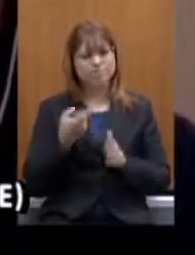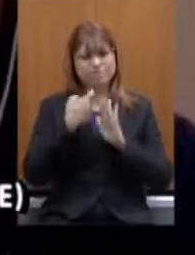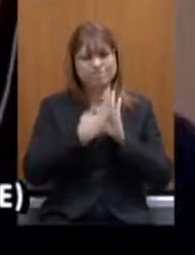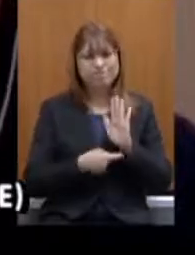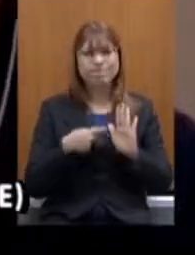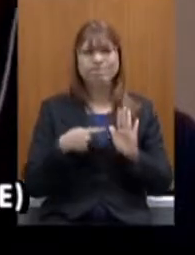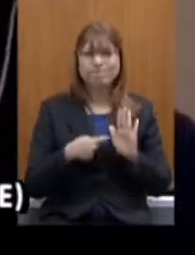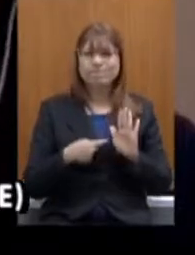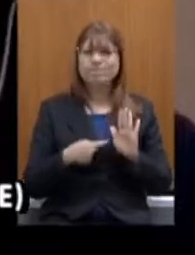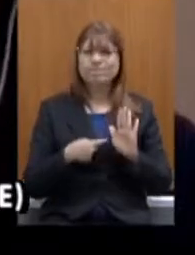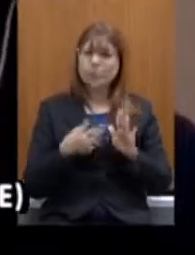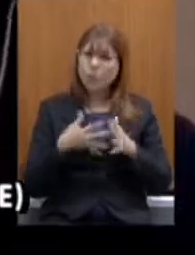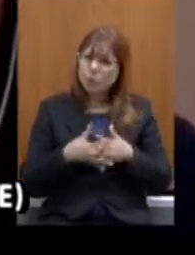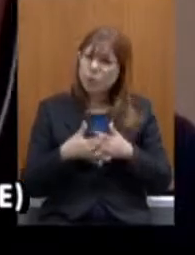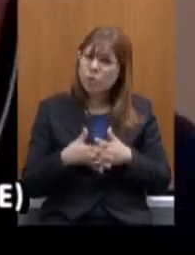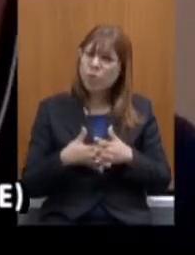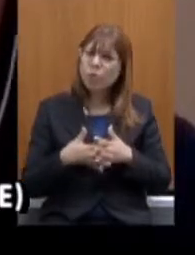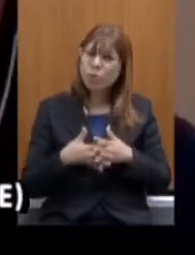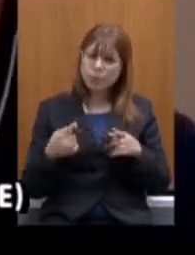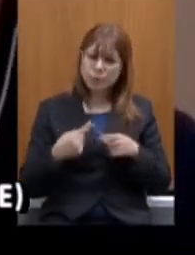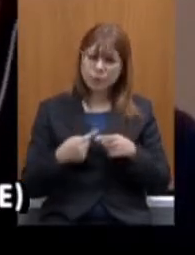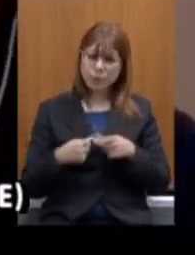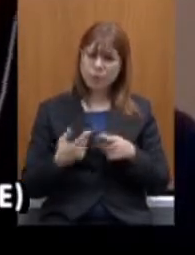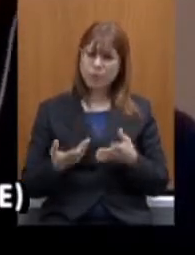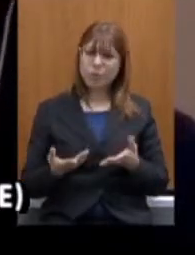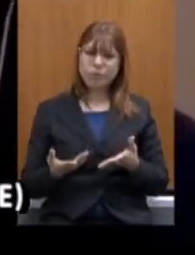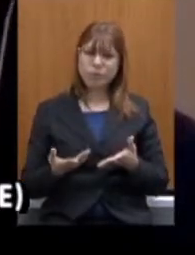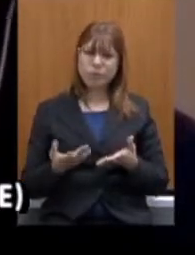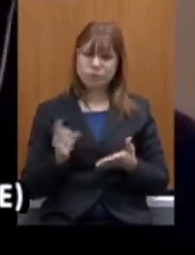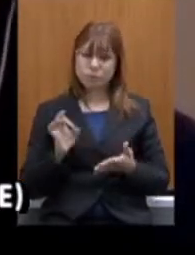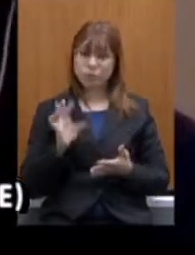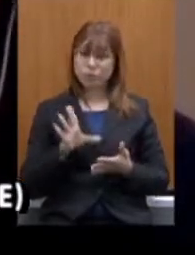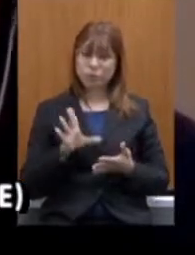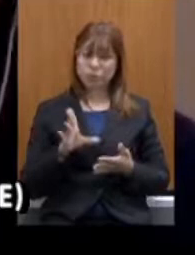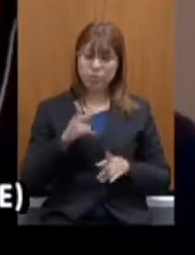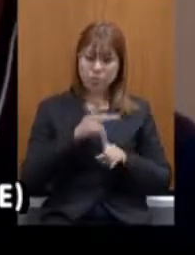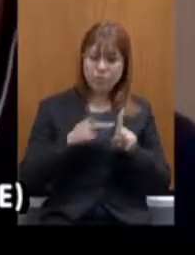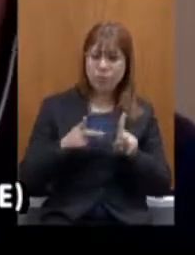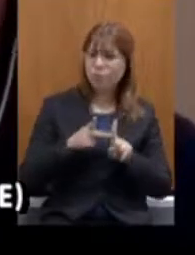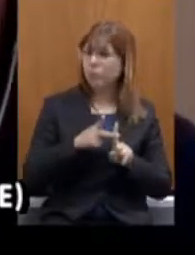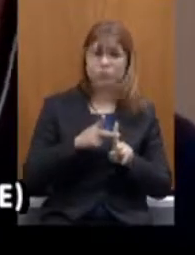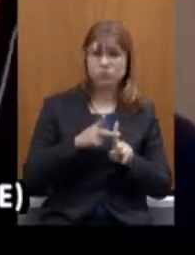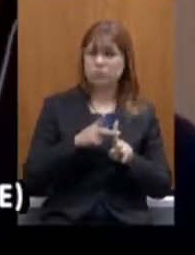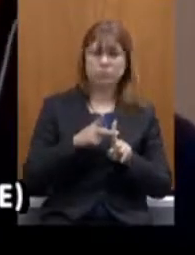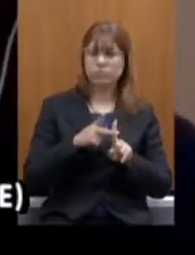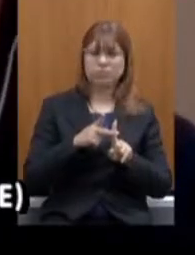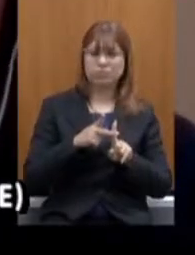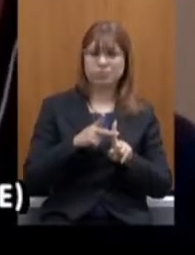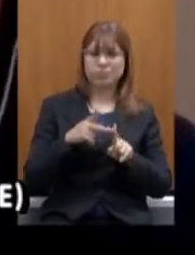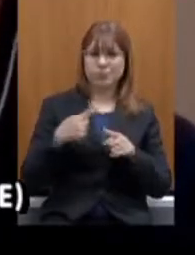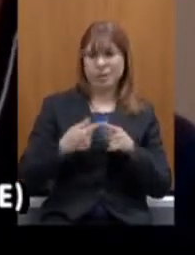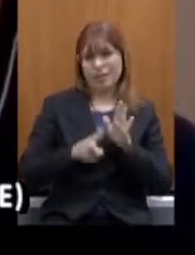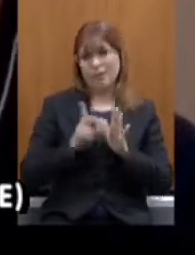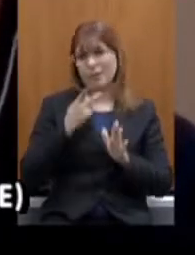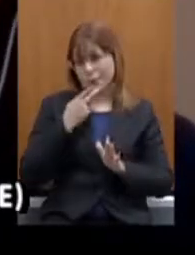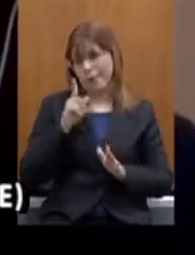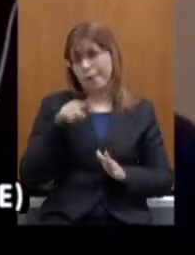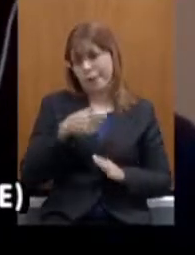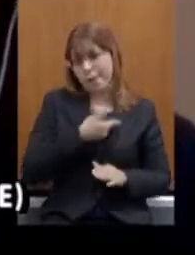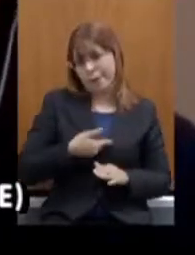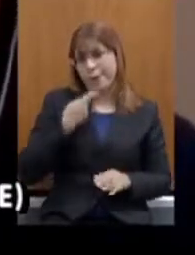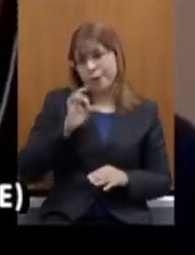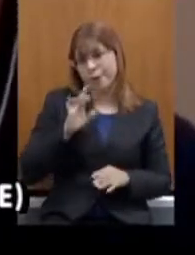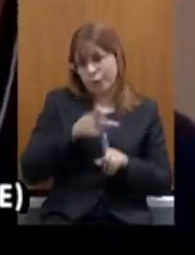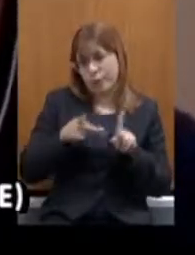texto realmente muito complicado porque não tratava apenas da questão previdenciário como tinha sido inicialmente verbalizado pelo